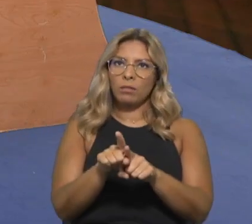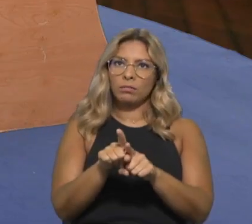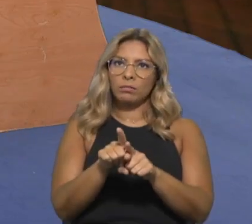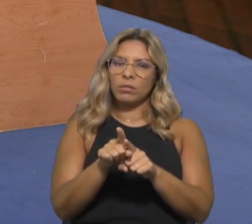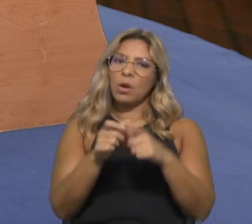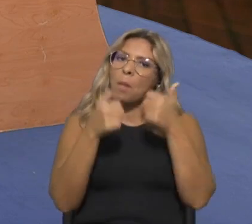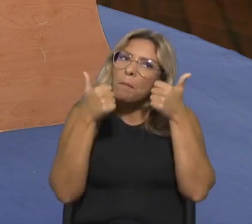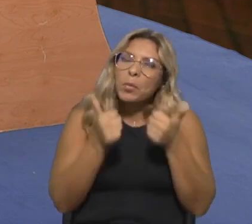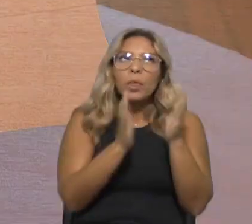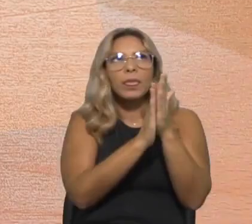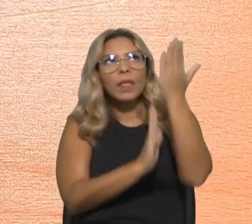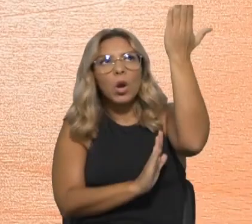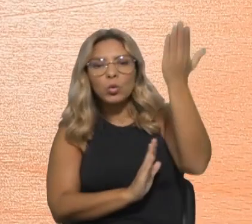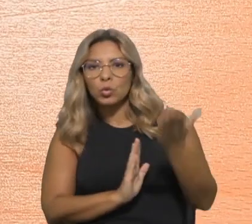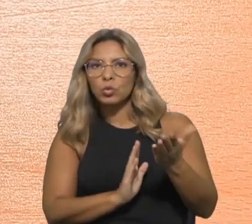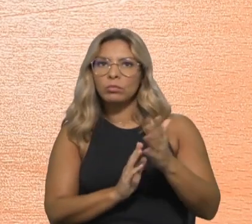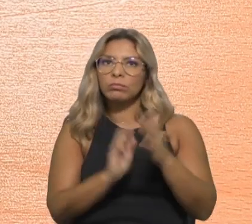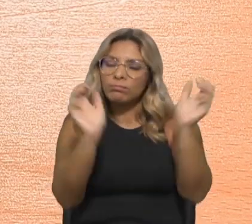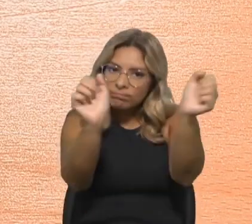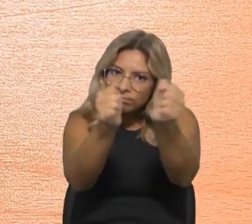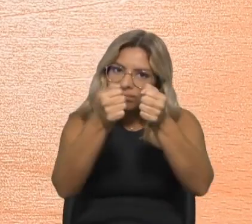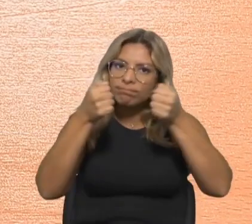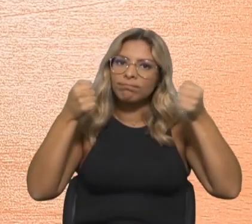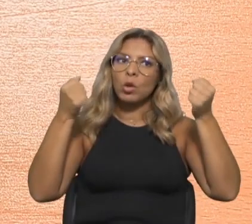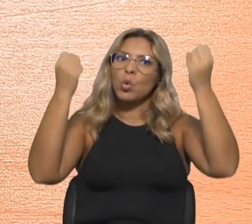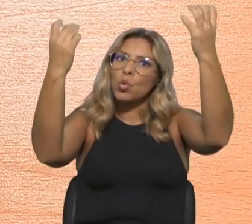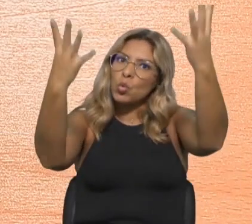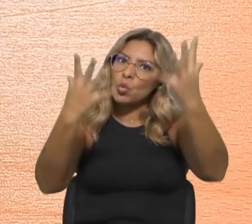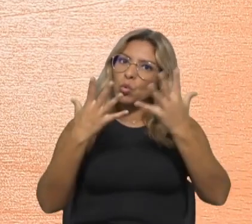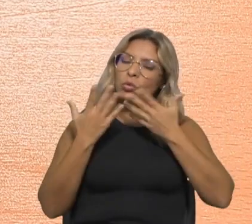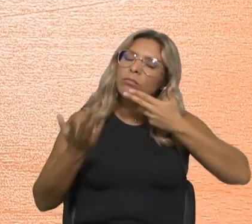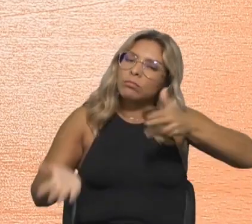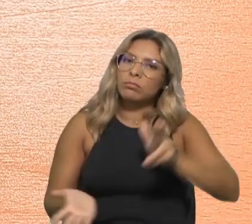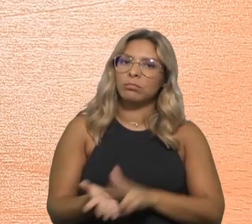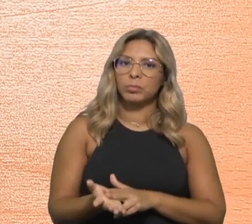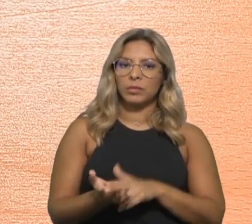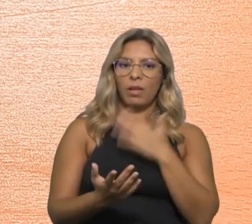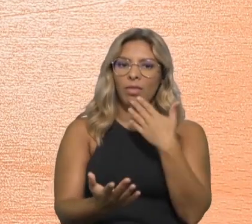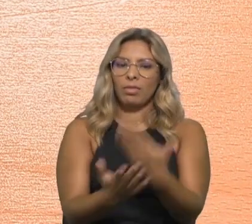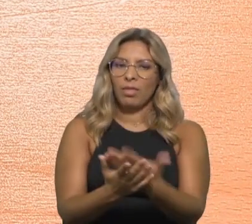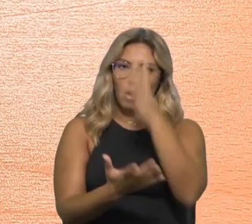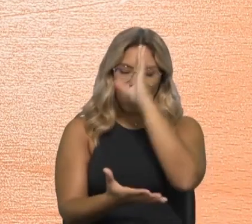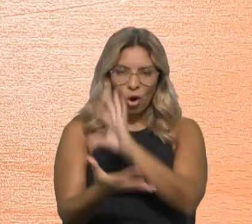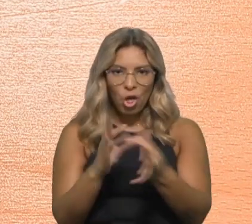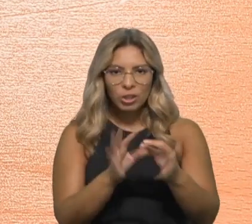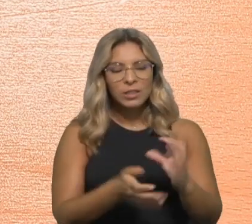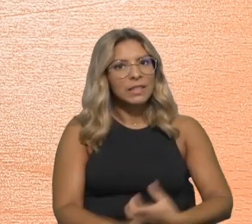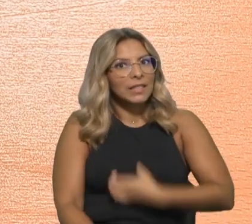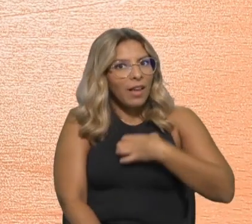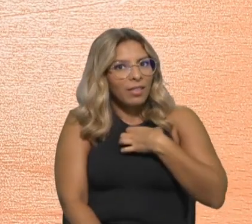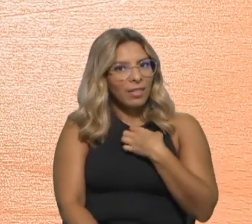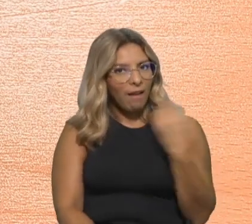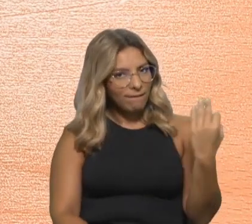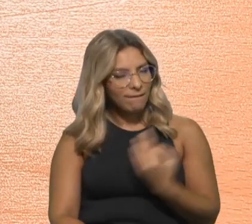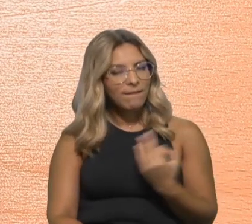bondade de Deus abre a janela H luz que te ilumina verdadeiramente e te dá sentido Essa é a